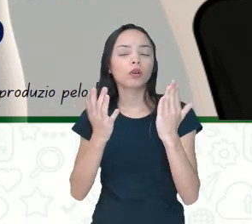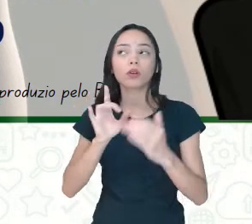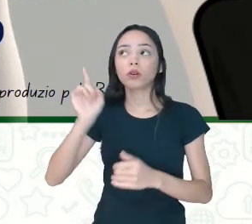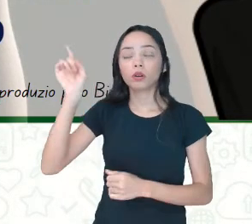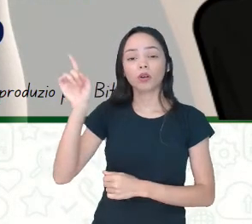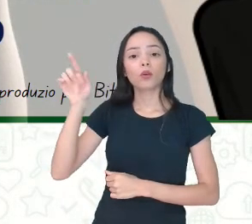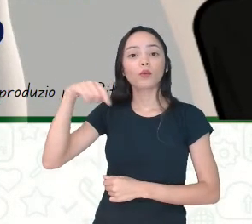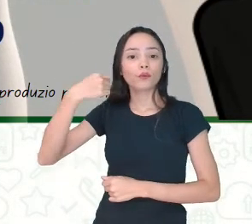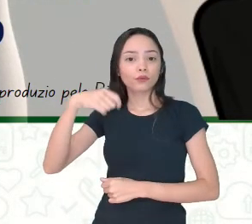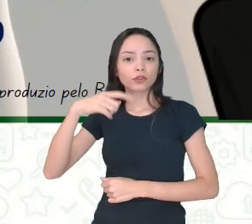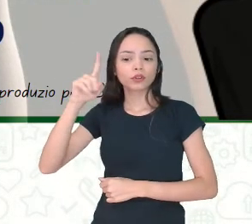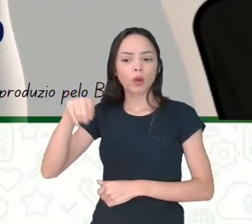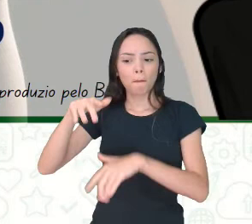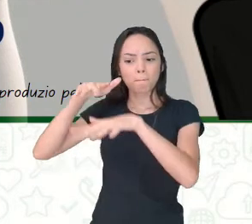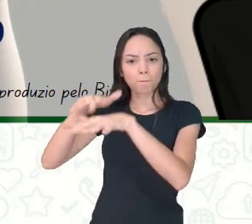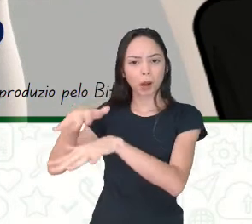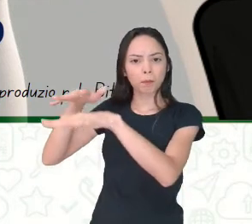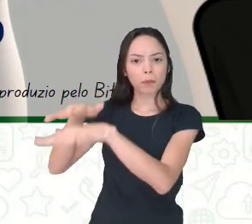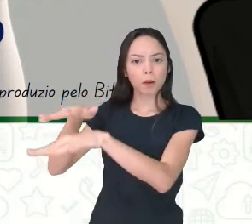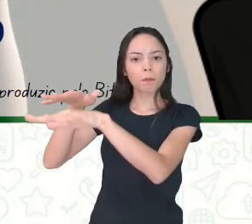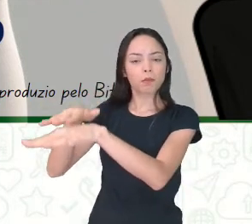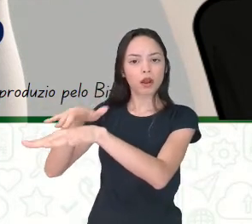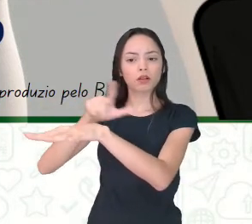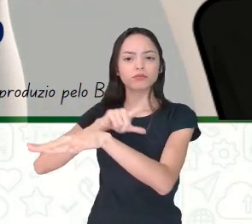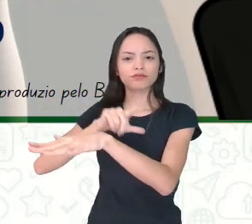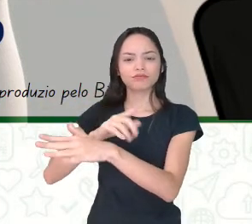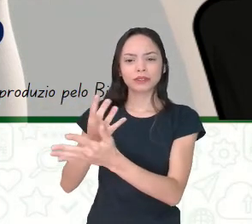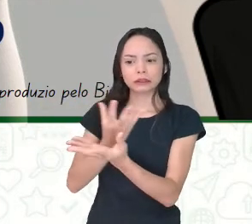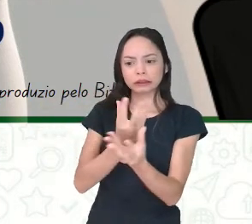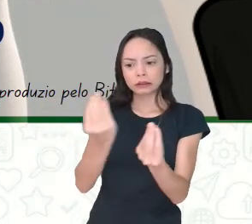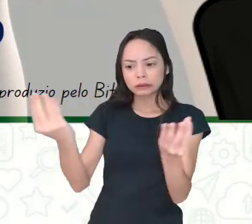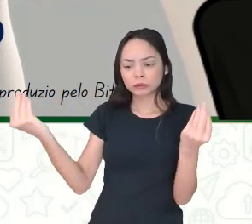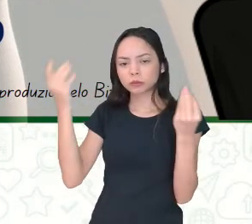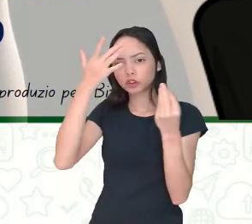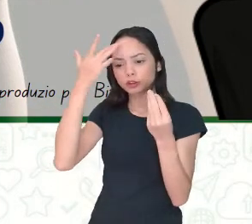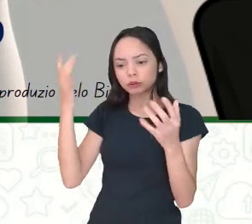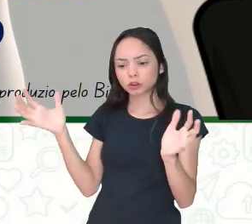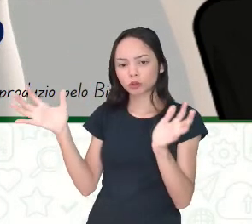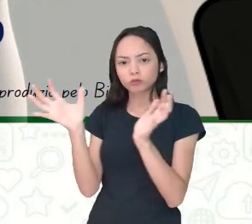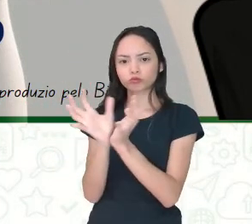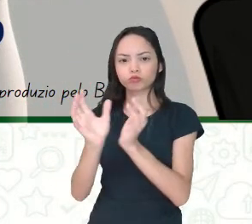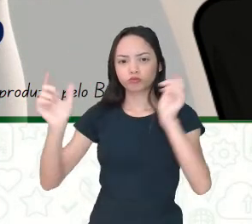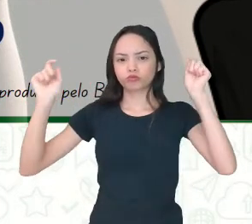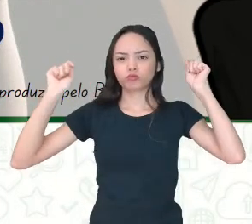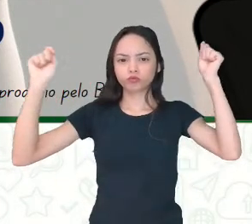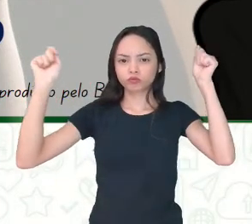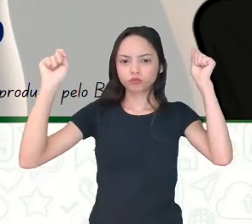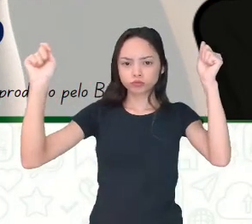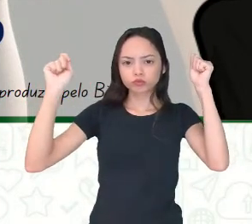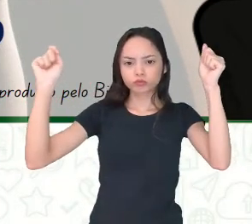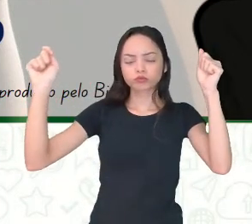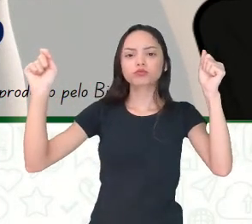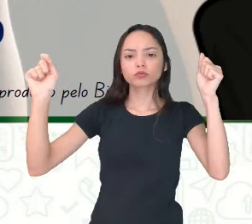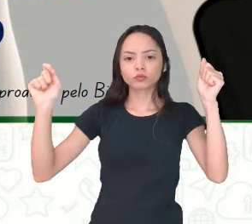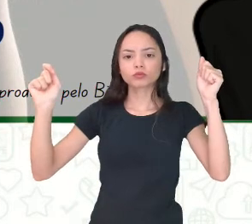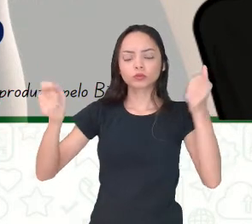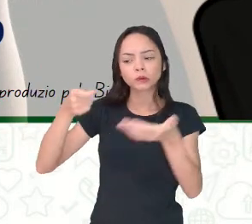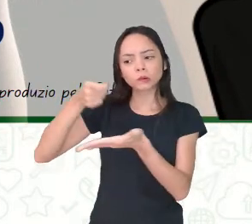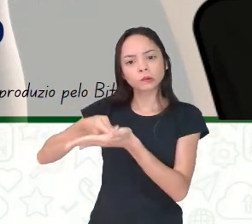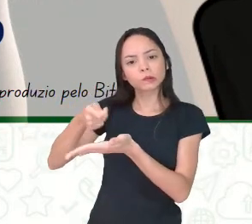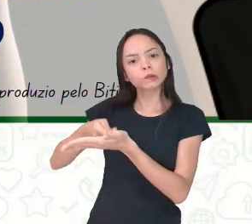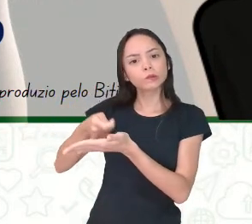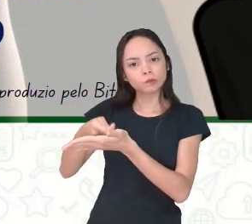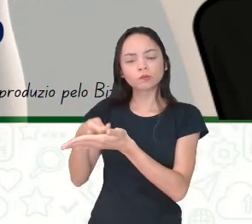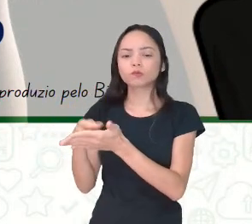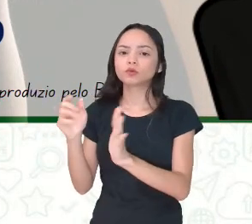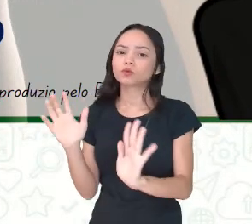né, uma manifestação onde a gente tem várias pessoas reunidas ali com cartazes, né, exigindo algumas